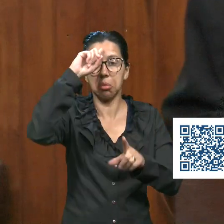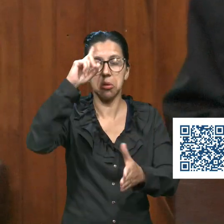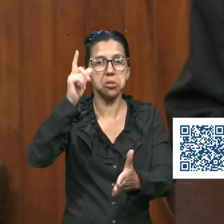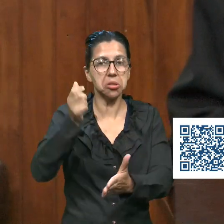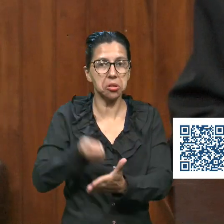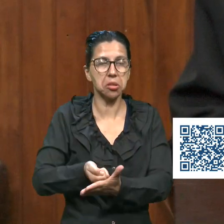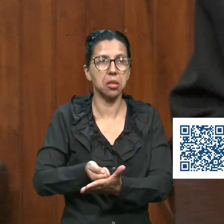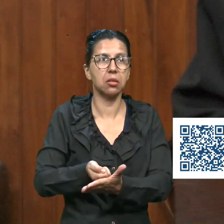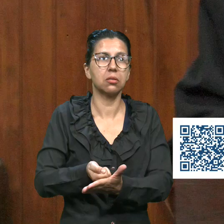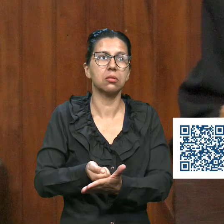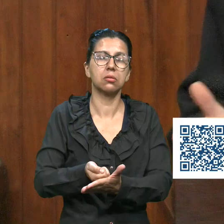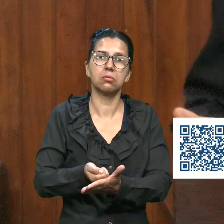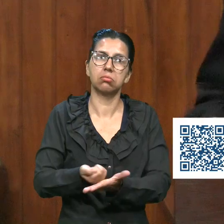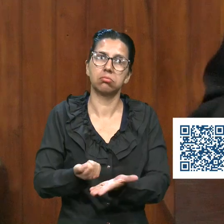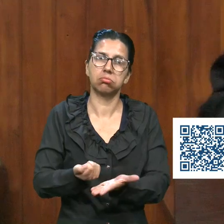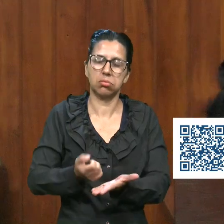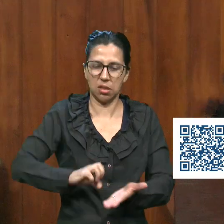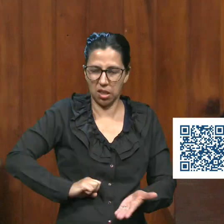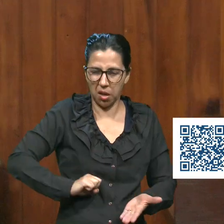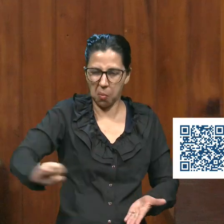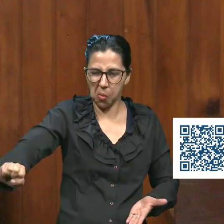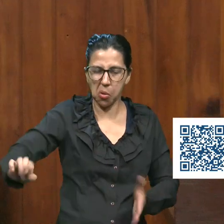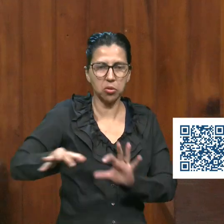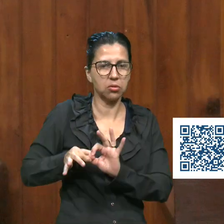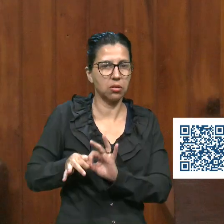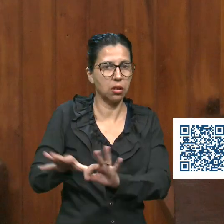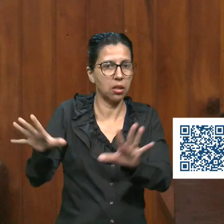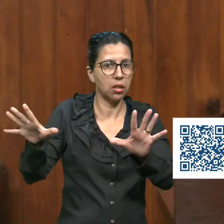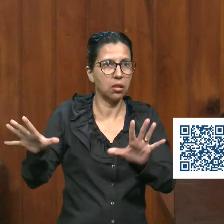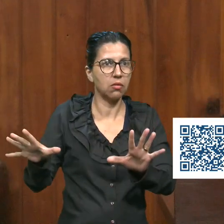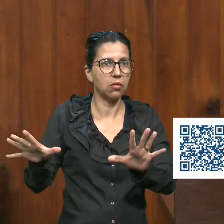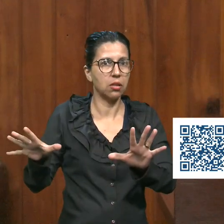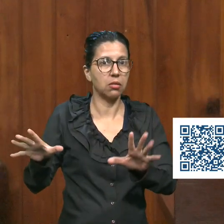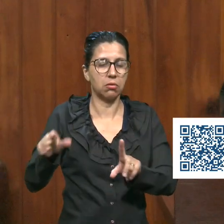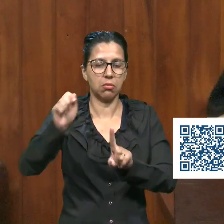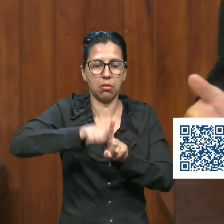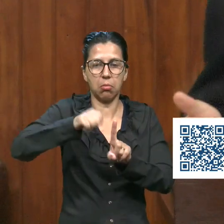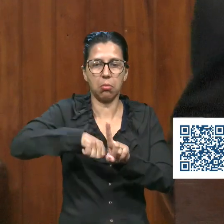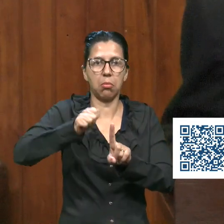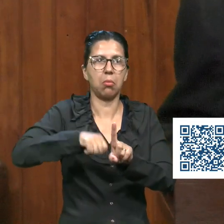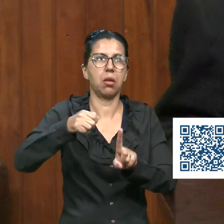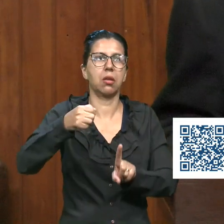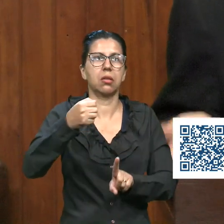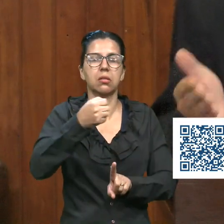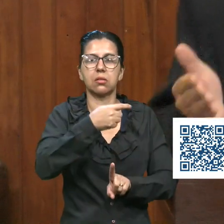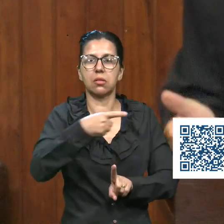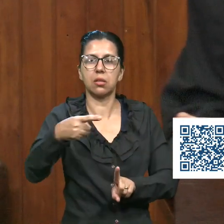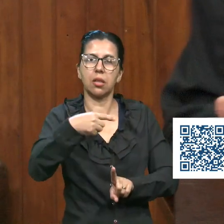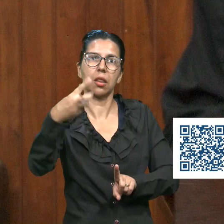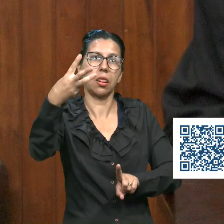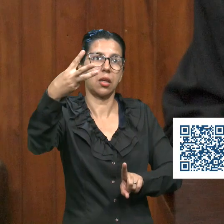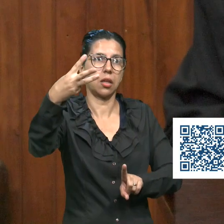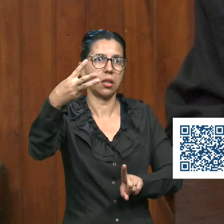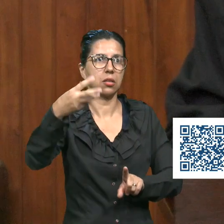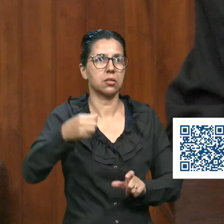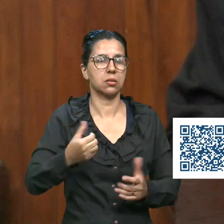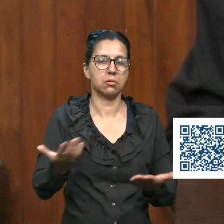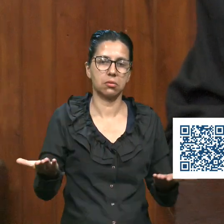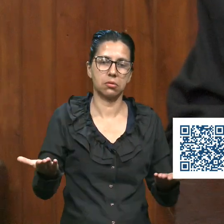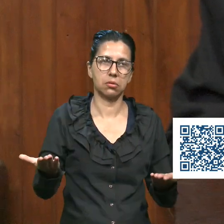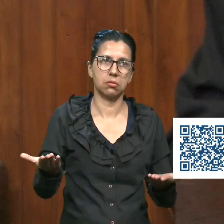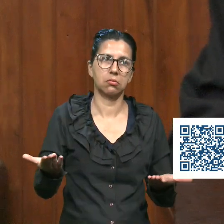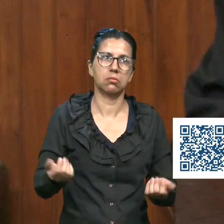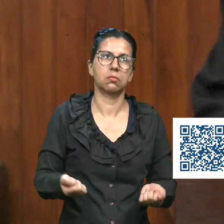é uma questão que introduz o aborto livremente até a 12ª semana de gestação da mulher, e